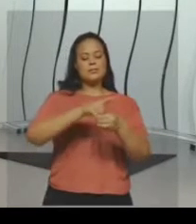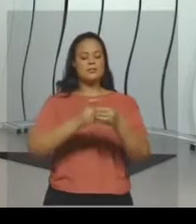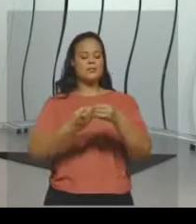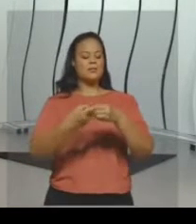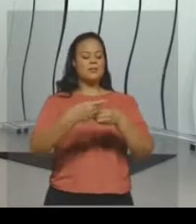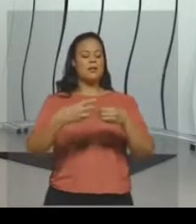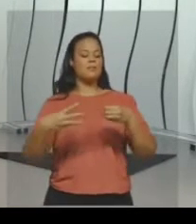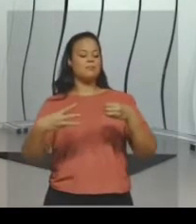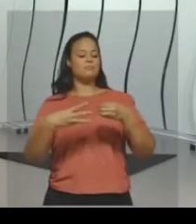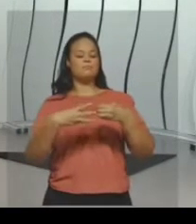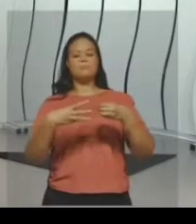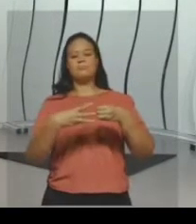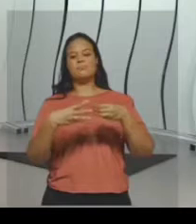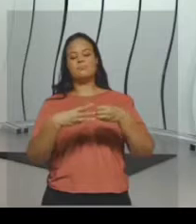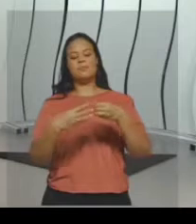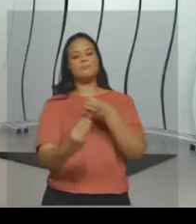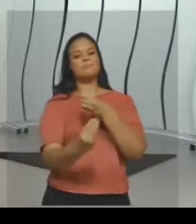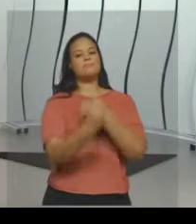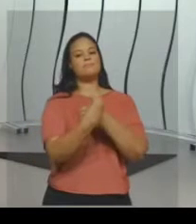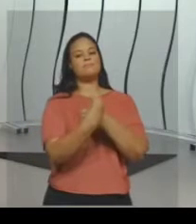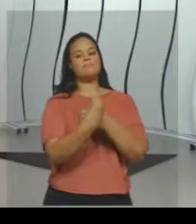essa célula.